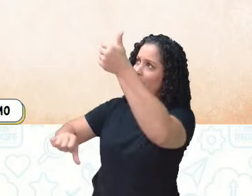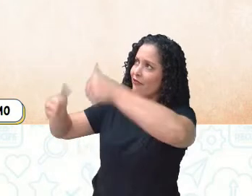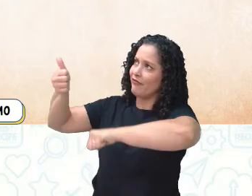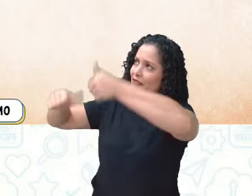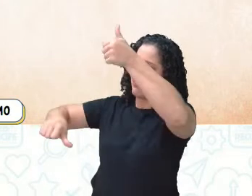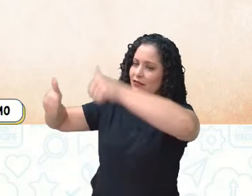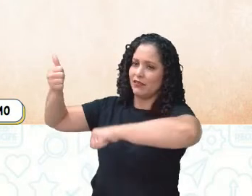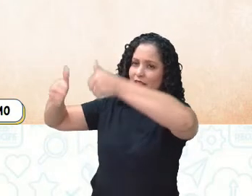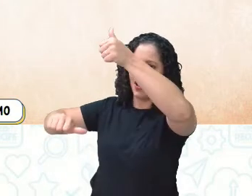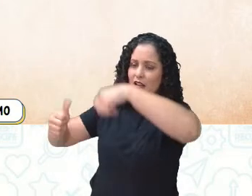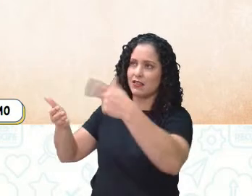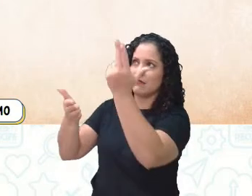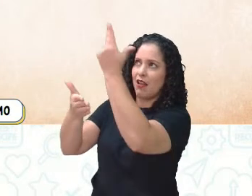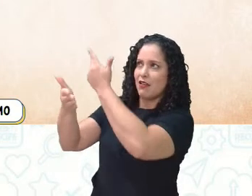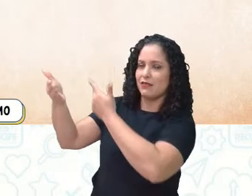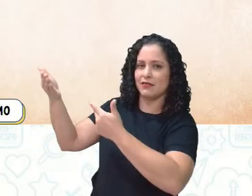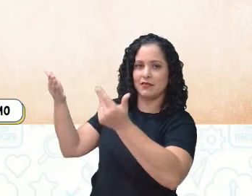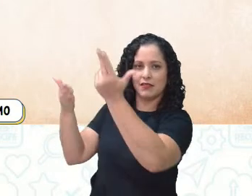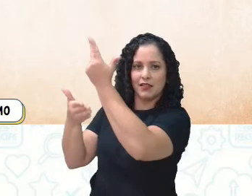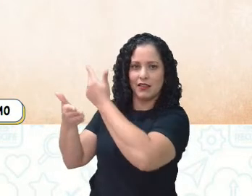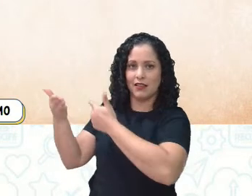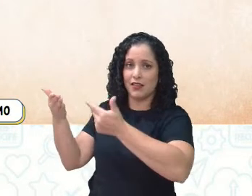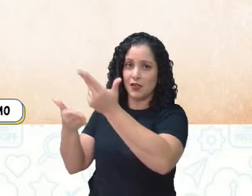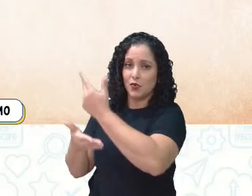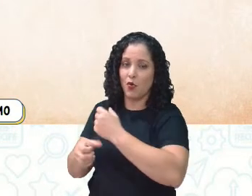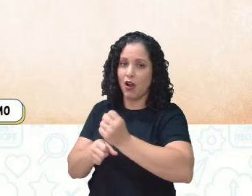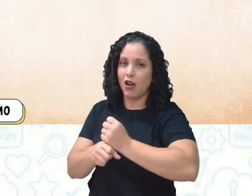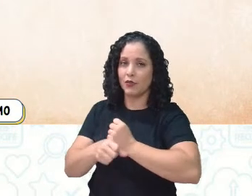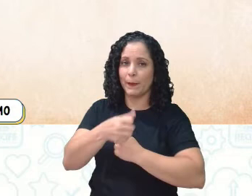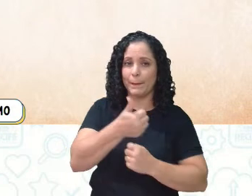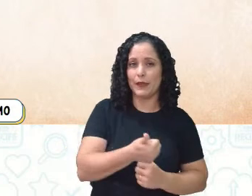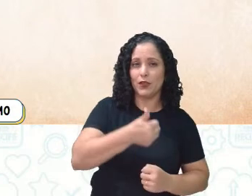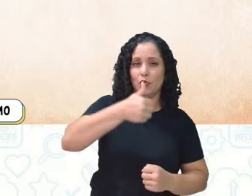quadro aí, uma gravura de